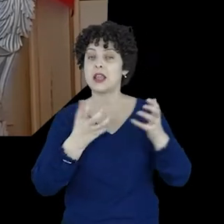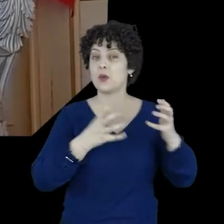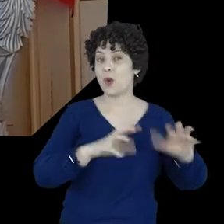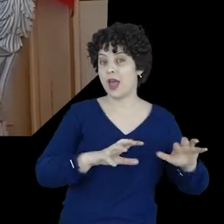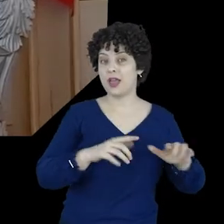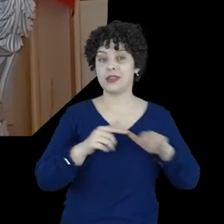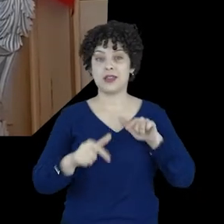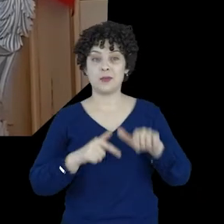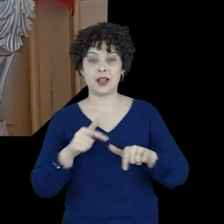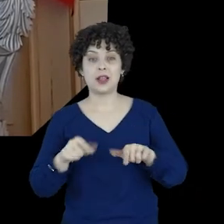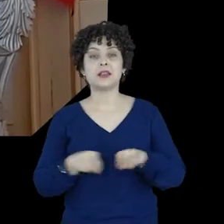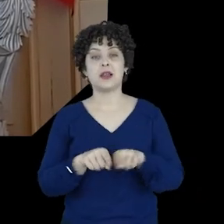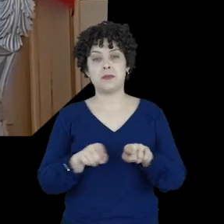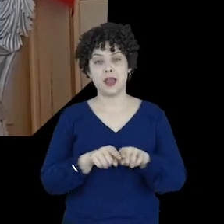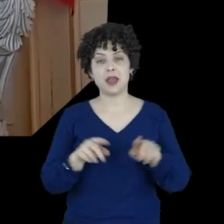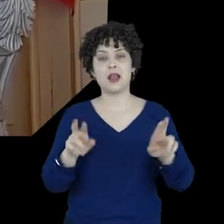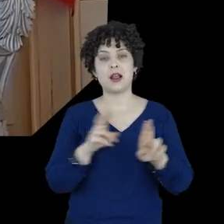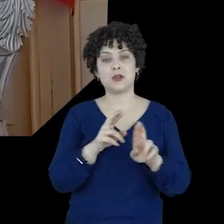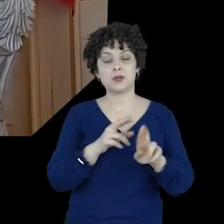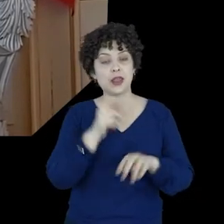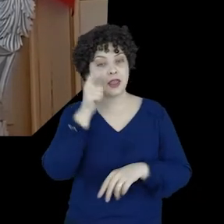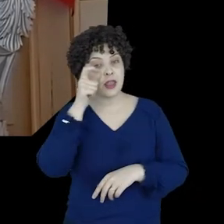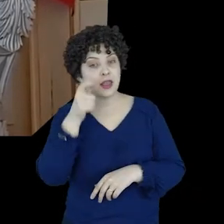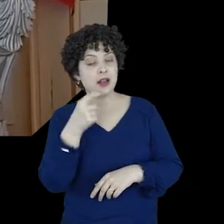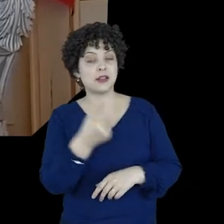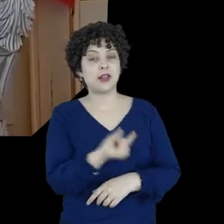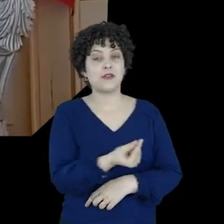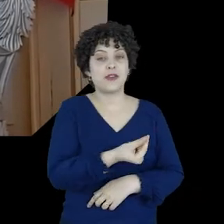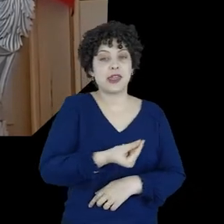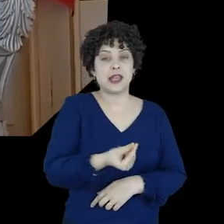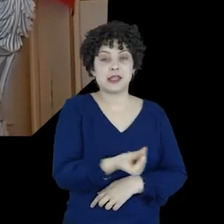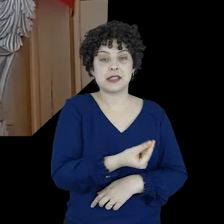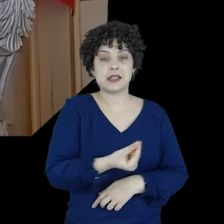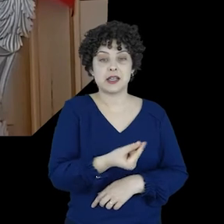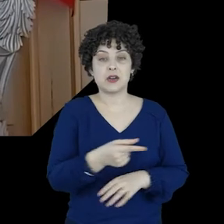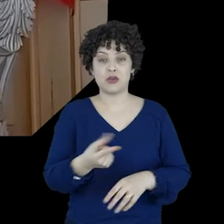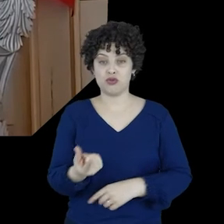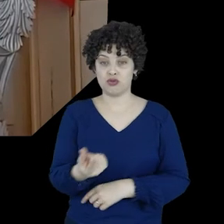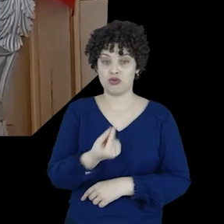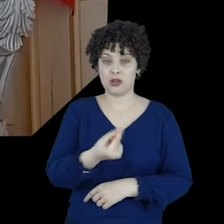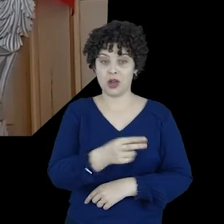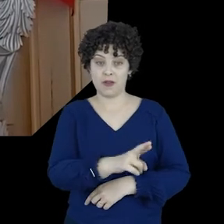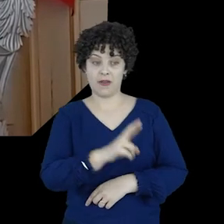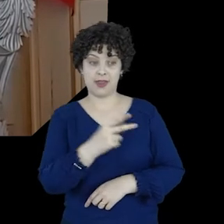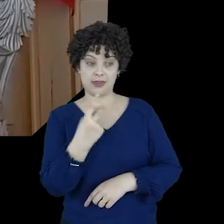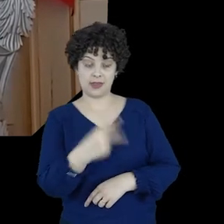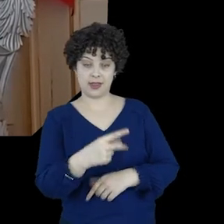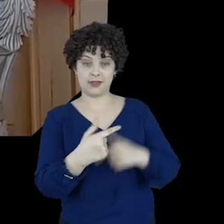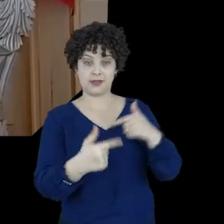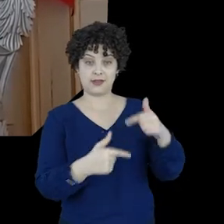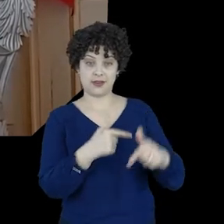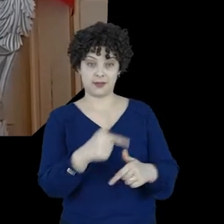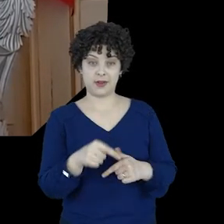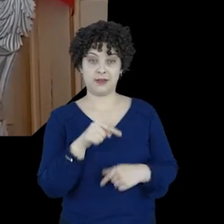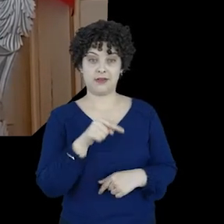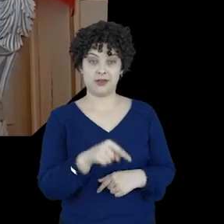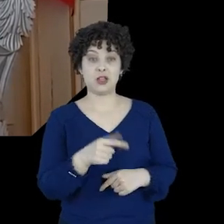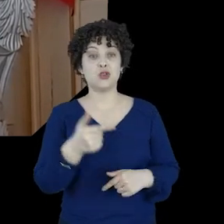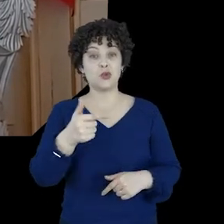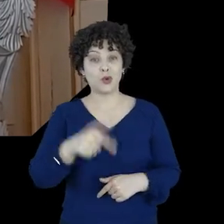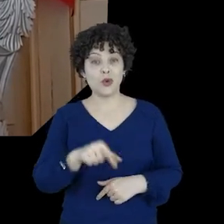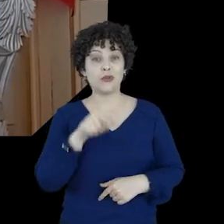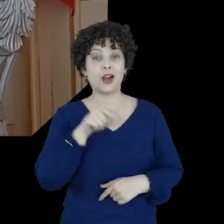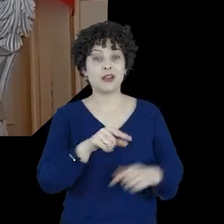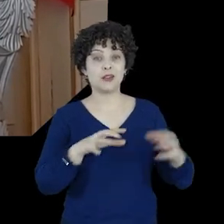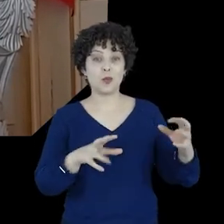ou não trabalhar, também em relação aos seus interesses financeiros, para que o dinheiro resultante dessa atividade e,